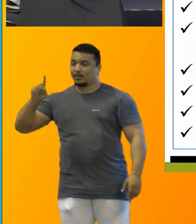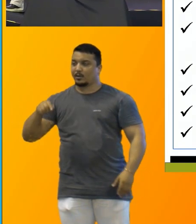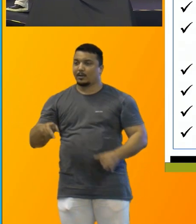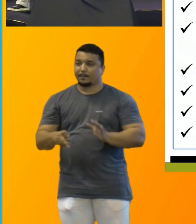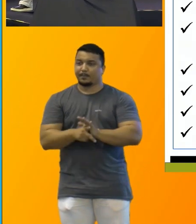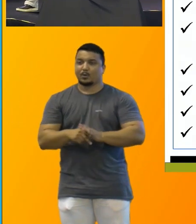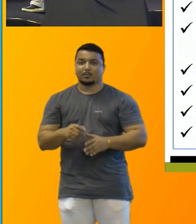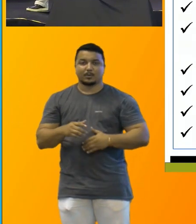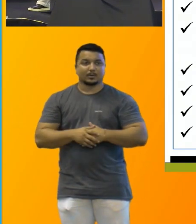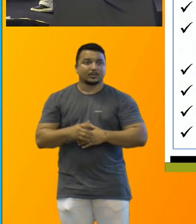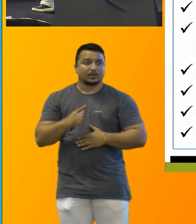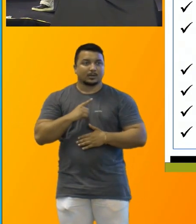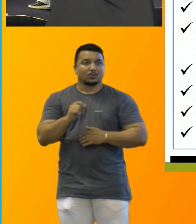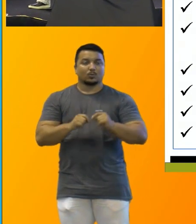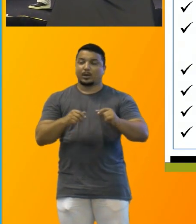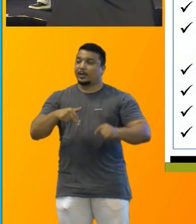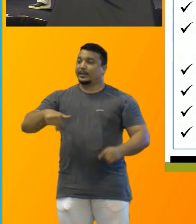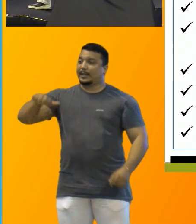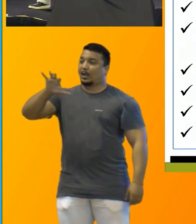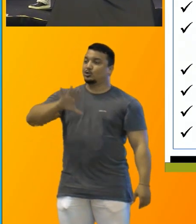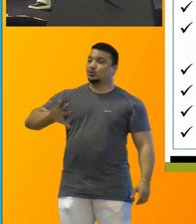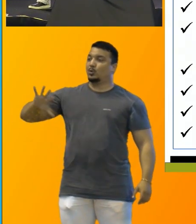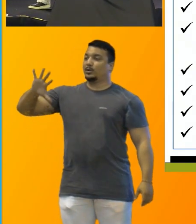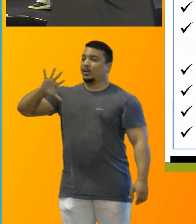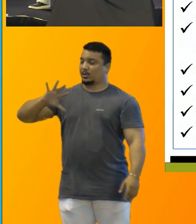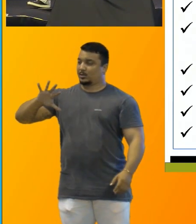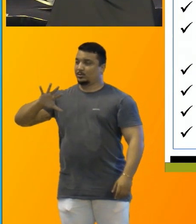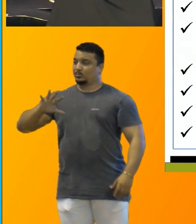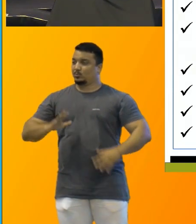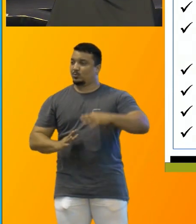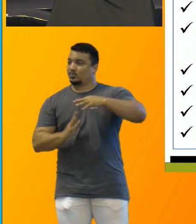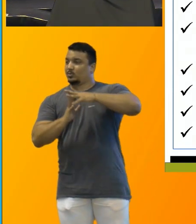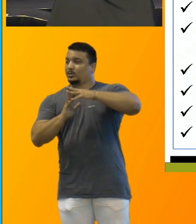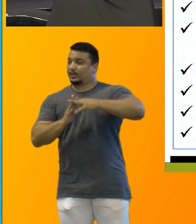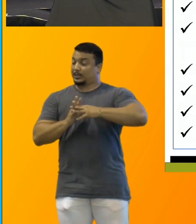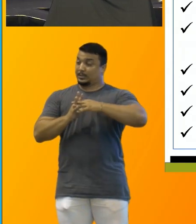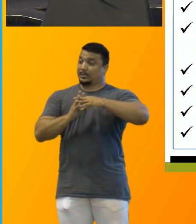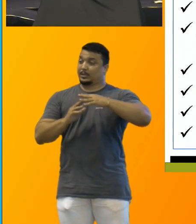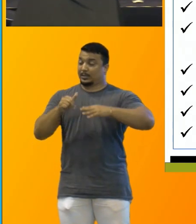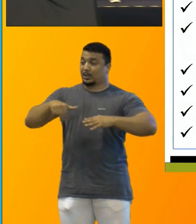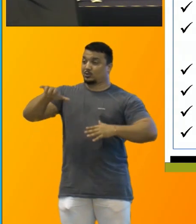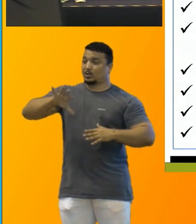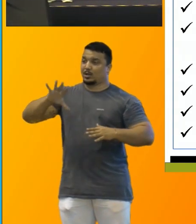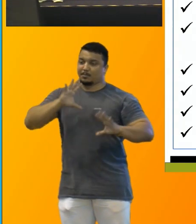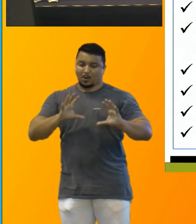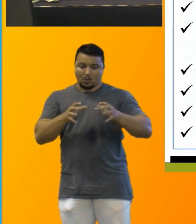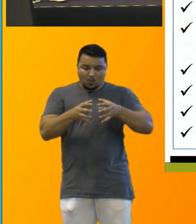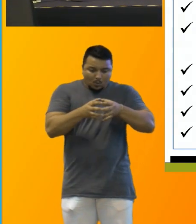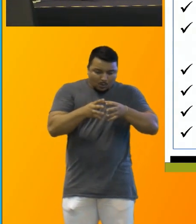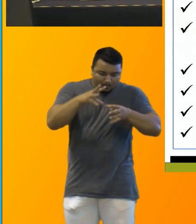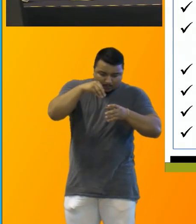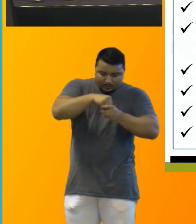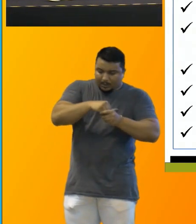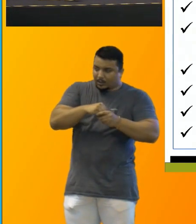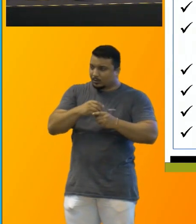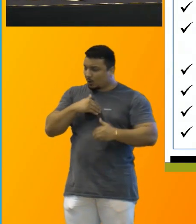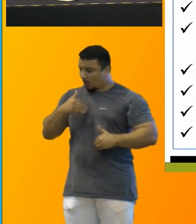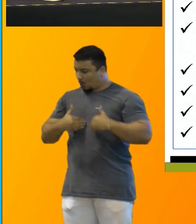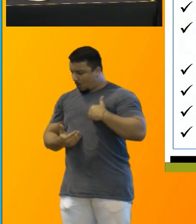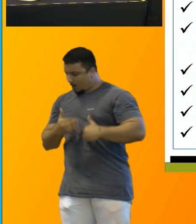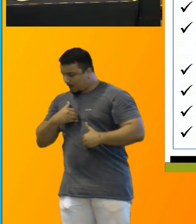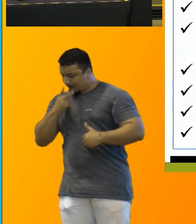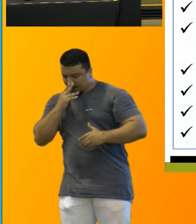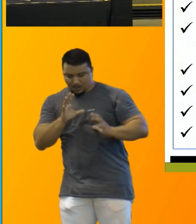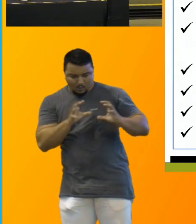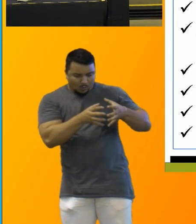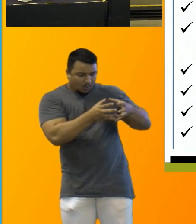Ei, olha aí o nacionalismo, ou ultranacionalismo, olha aí o corporativismo, a ideia de corpo, olha a negação da